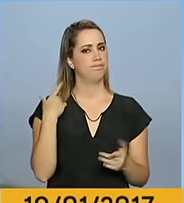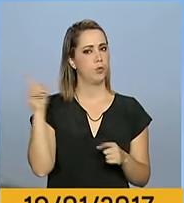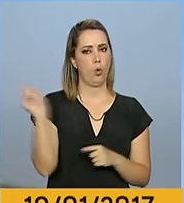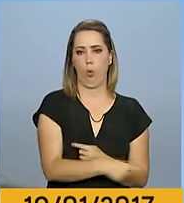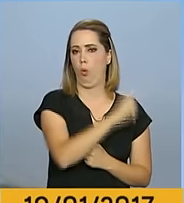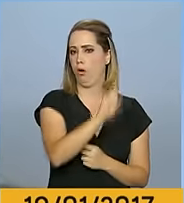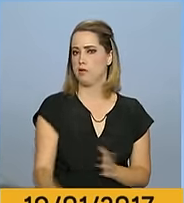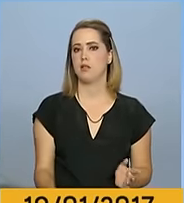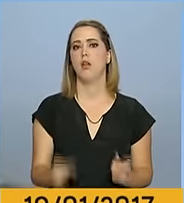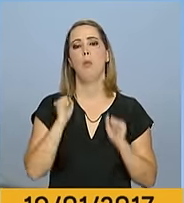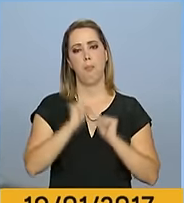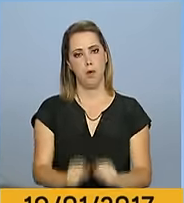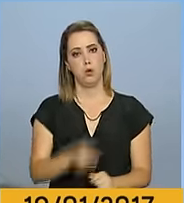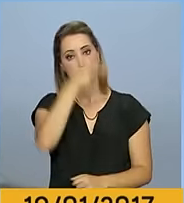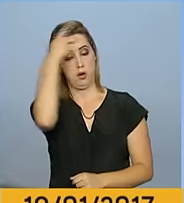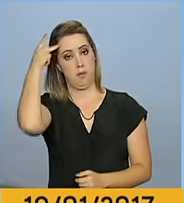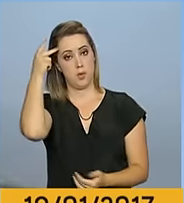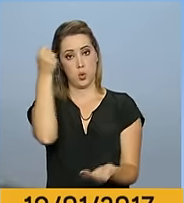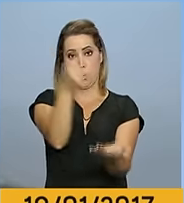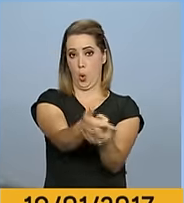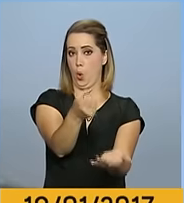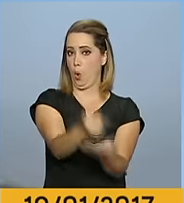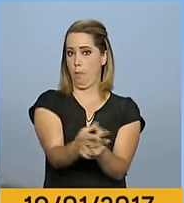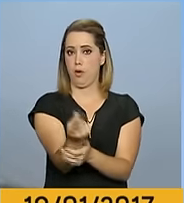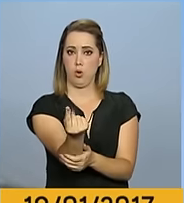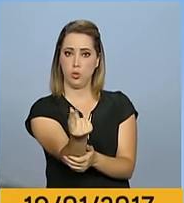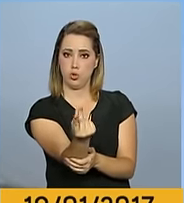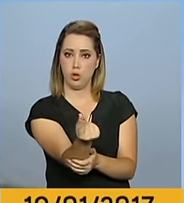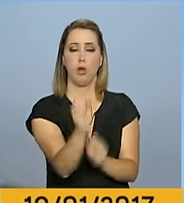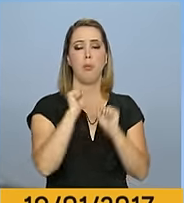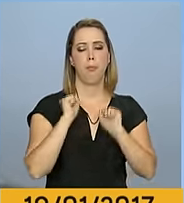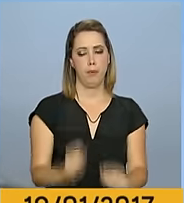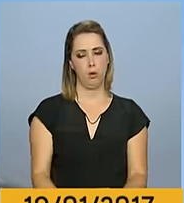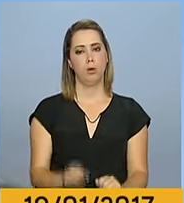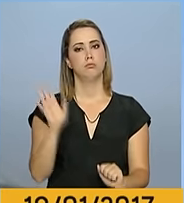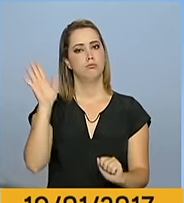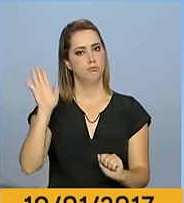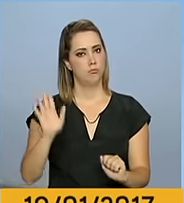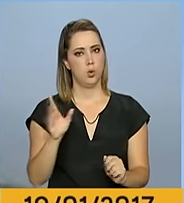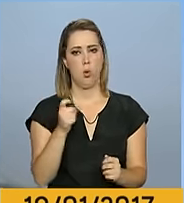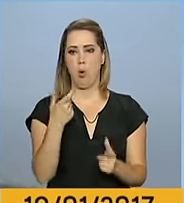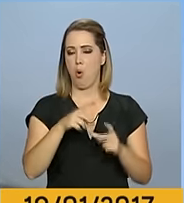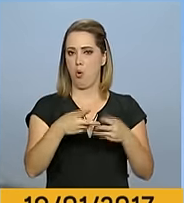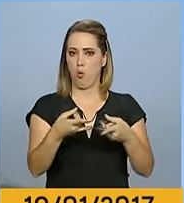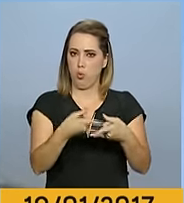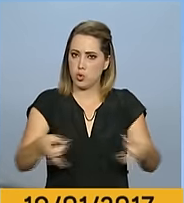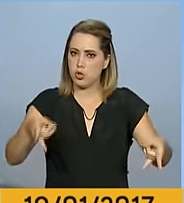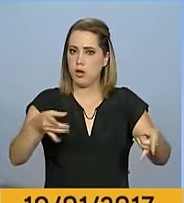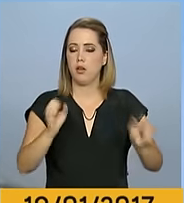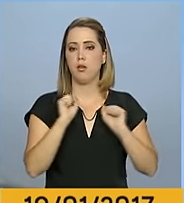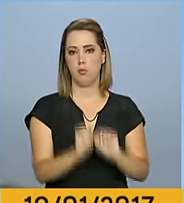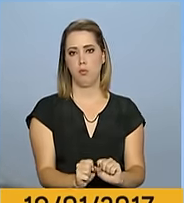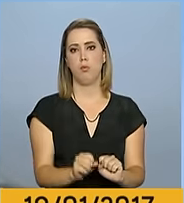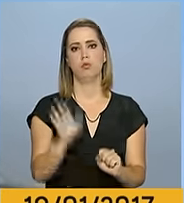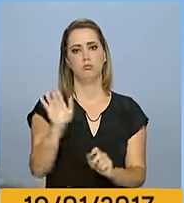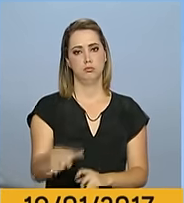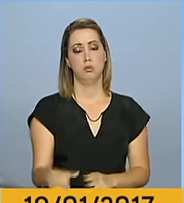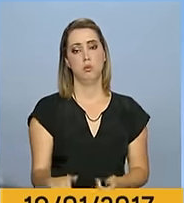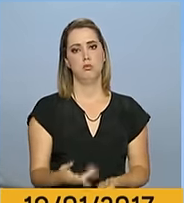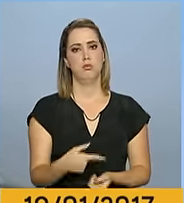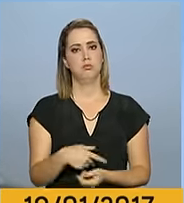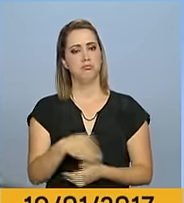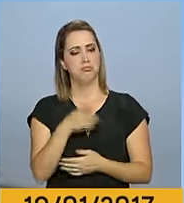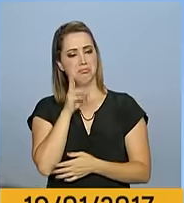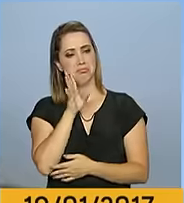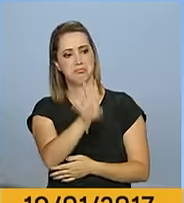essa exigência. Quem vai lá negocia com o lojista. Se for pagar em dinheiro imediatamente, em cheque, pode eventualmente ter um desconto. Parecem